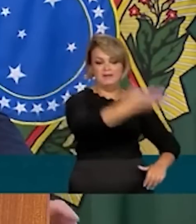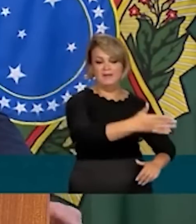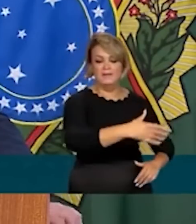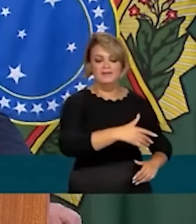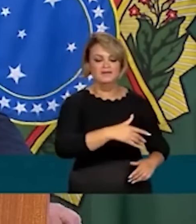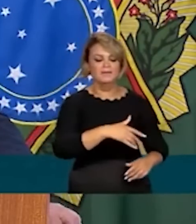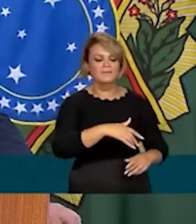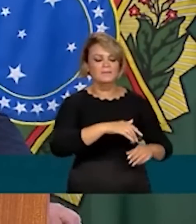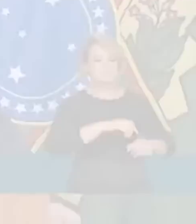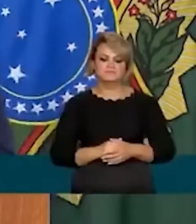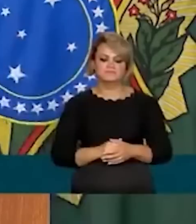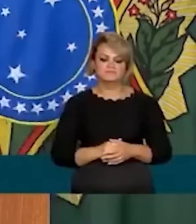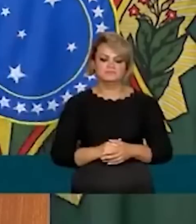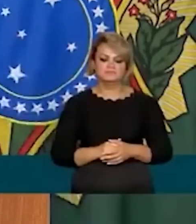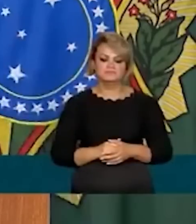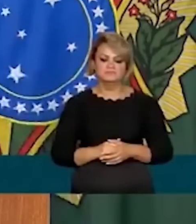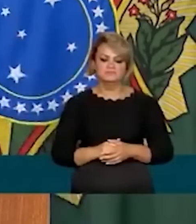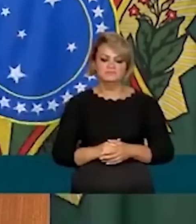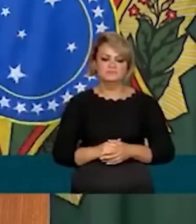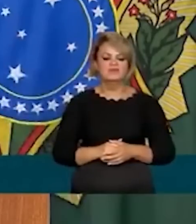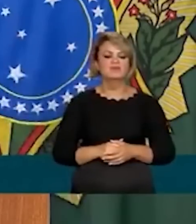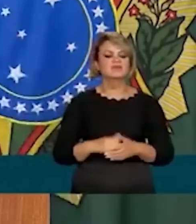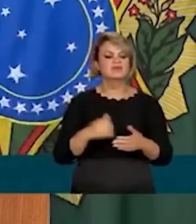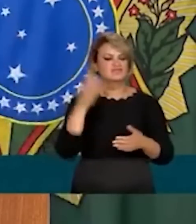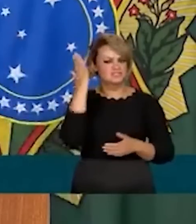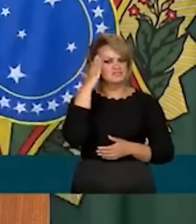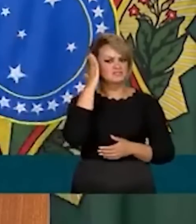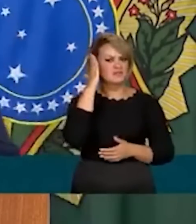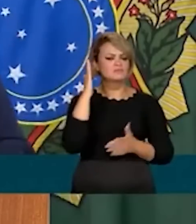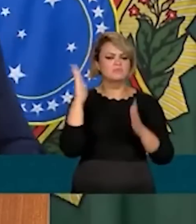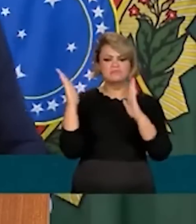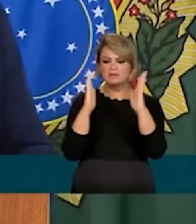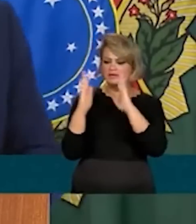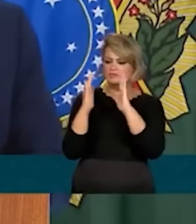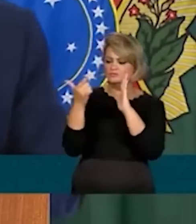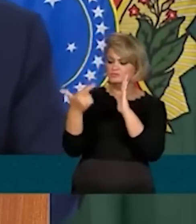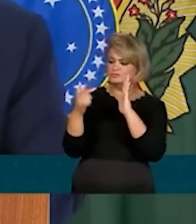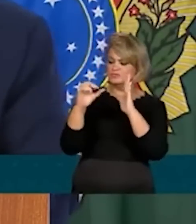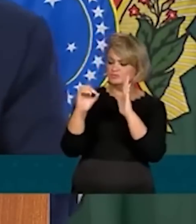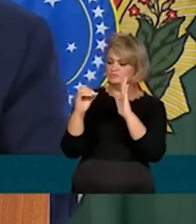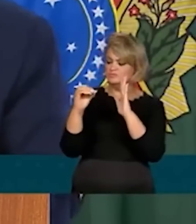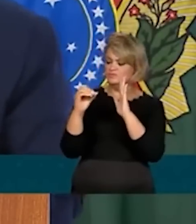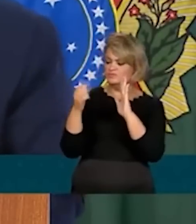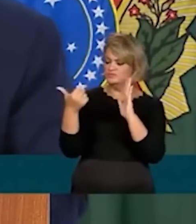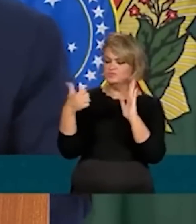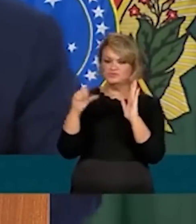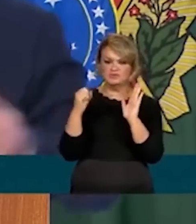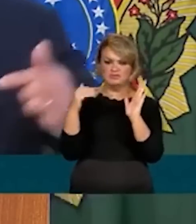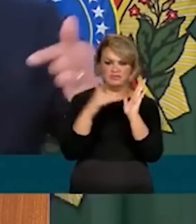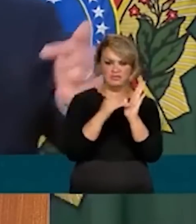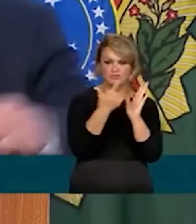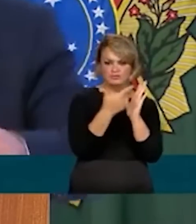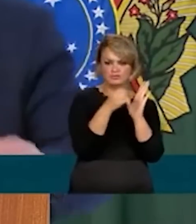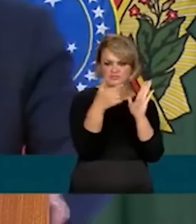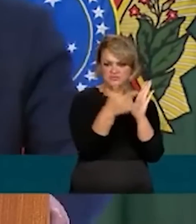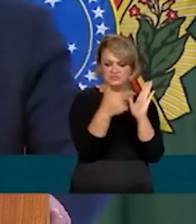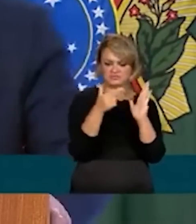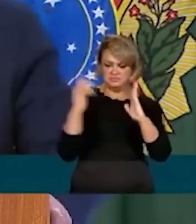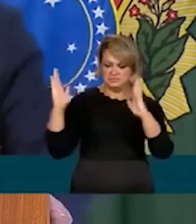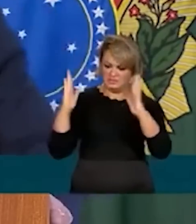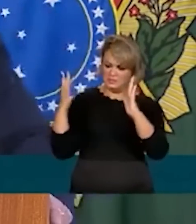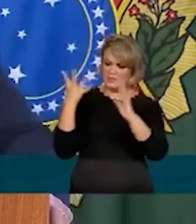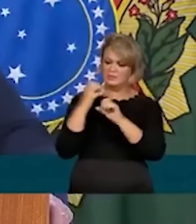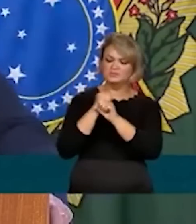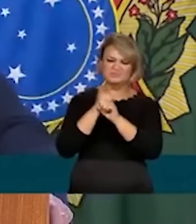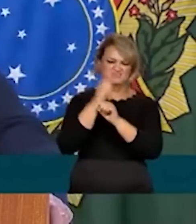o fascismo desse país nós sabemos o que foi o período de 2018 a 2022 nós sabemos o